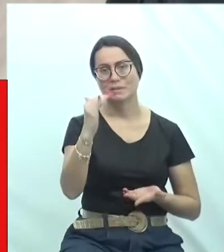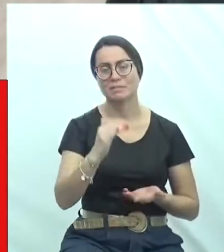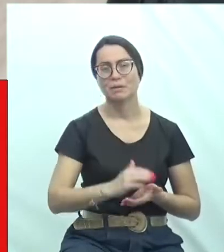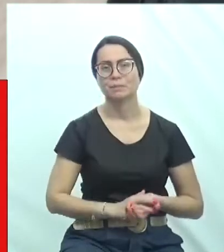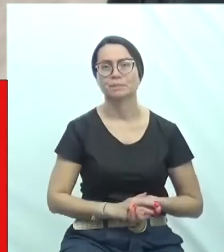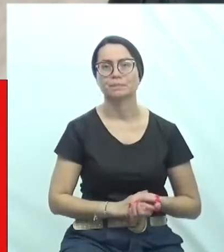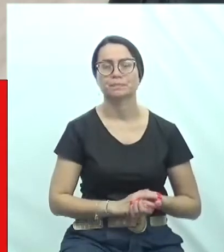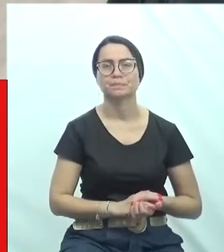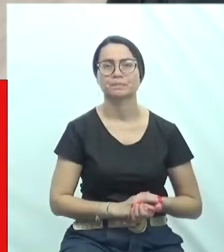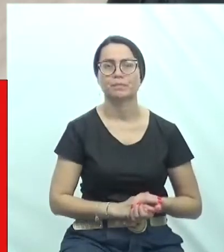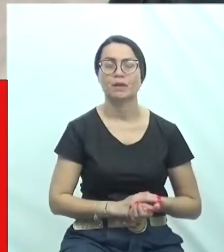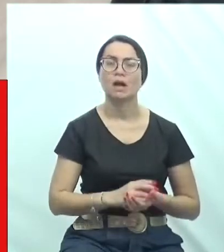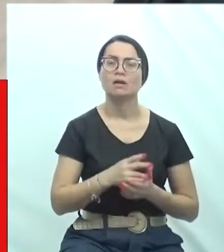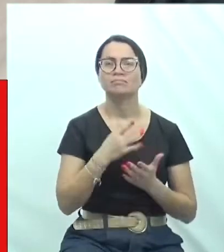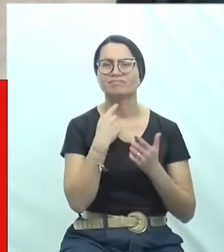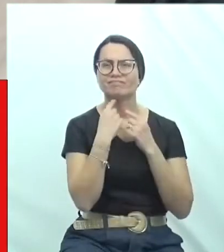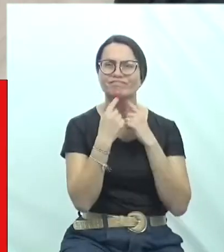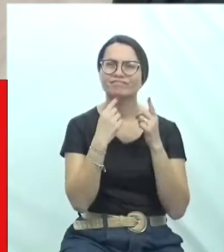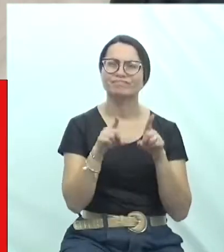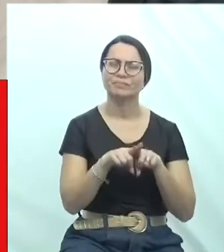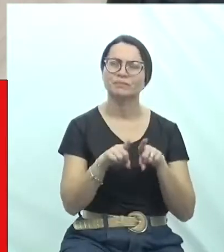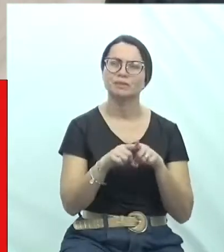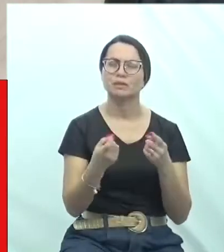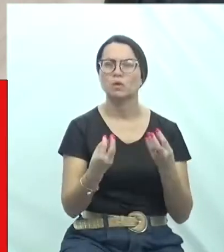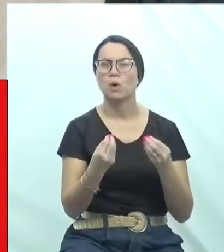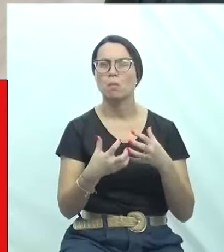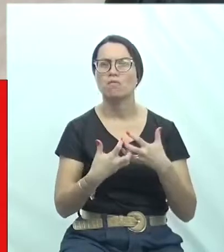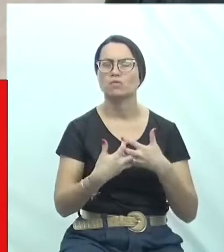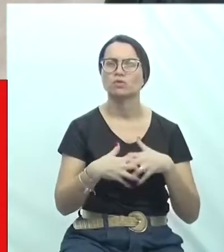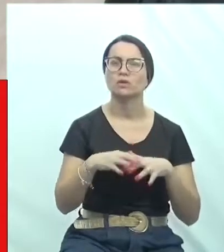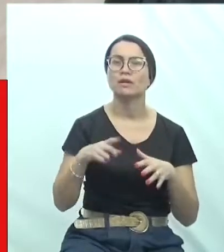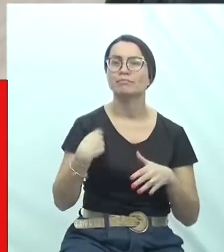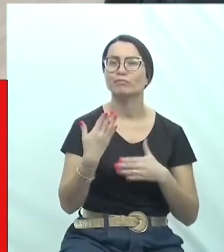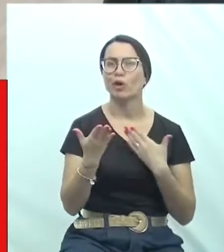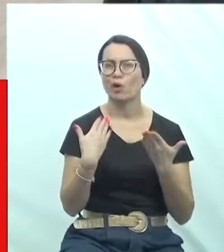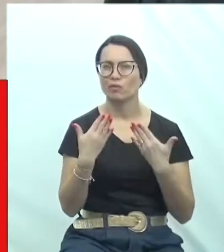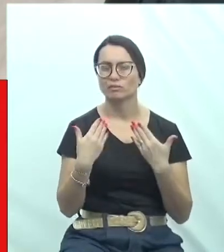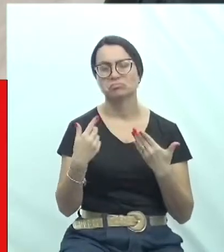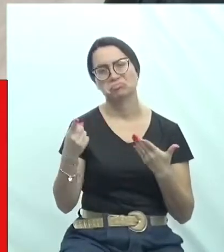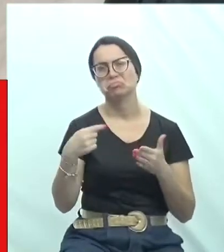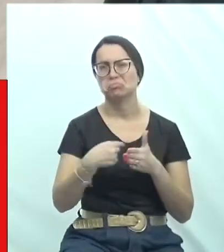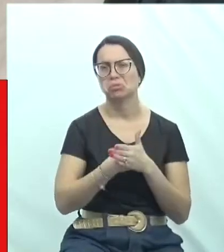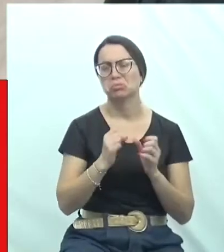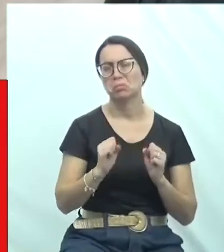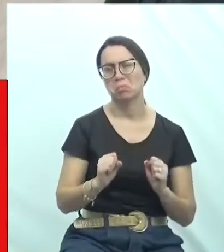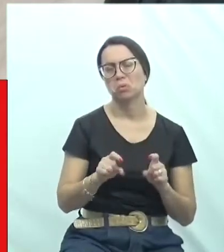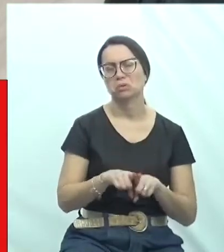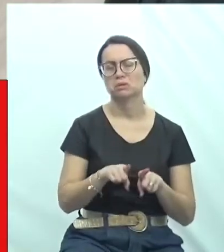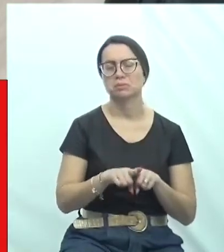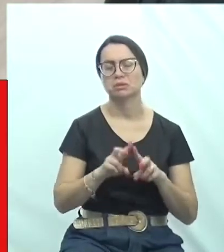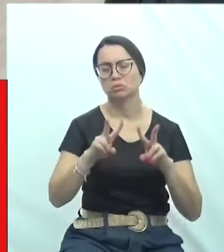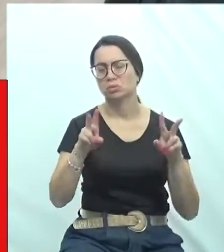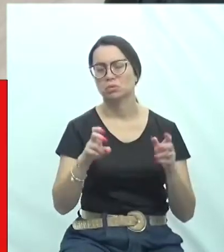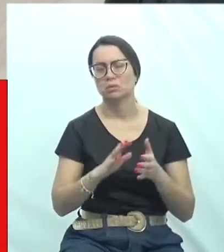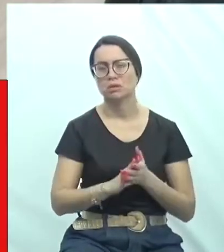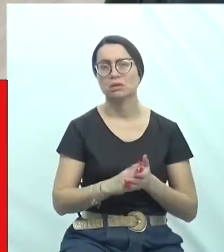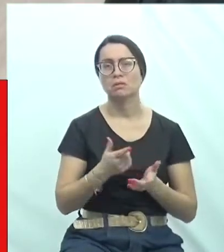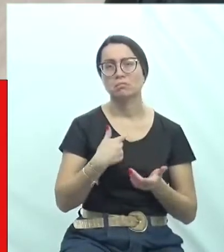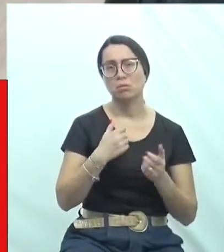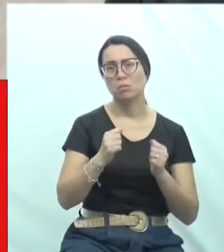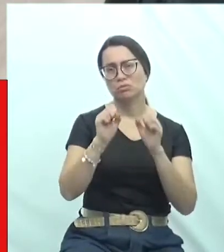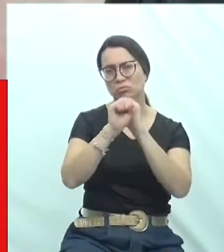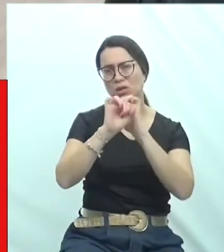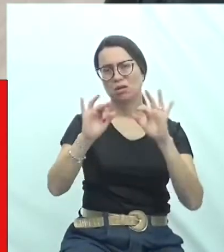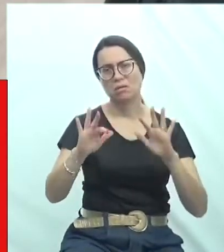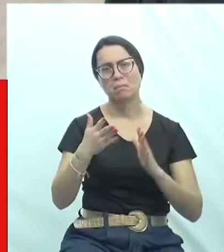Outras dúvidas, né, como funcionamento, a gente pode estar debatendo aqui, a gente vai estar aberto a perguntas, né, a respeito disso, e eu posso estar esclarecendo até